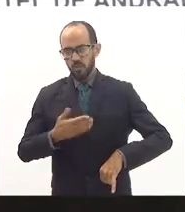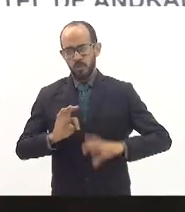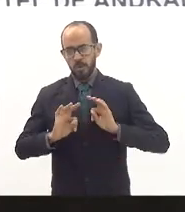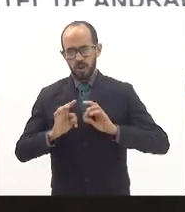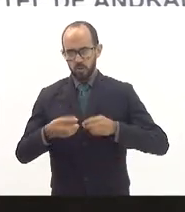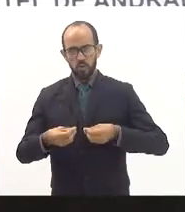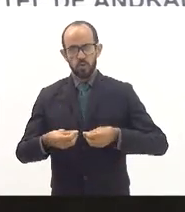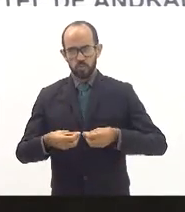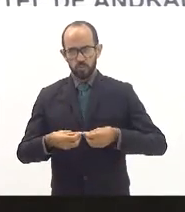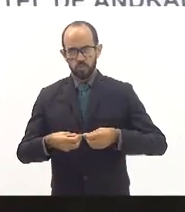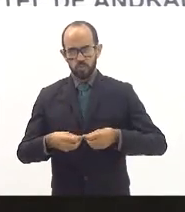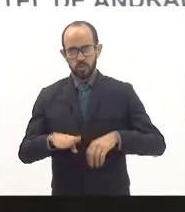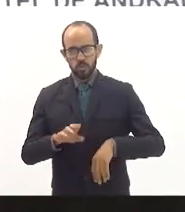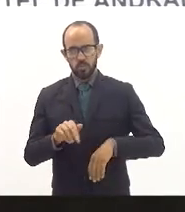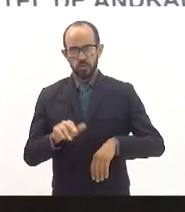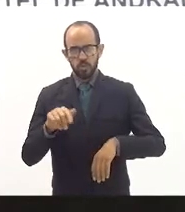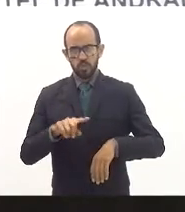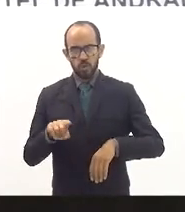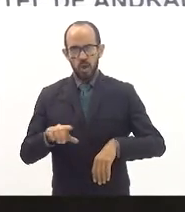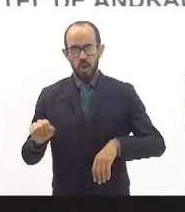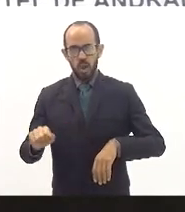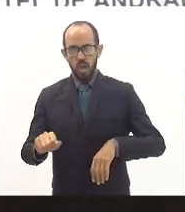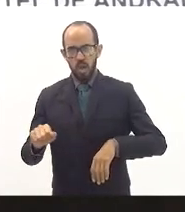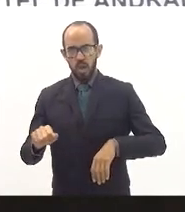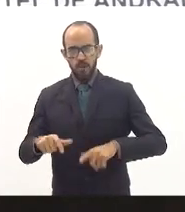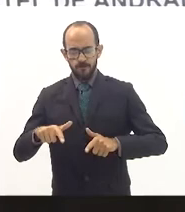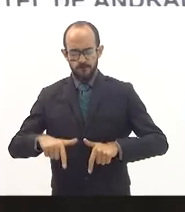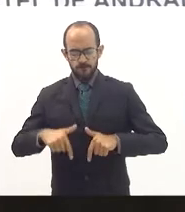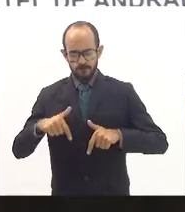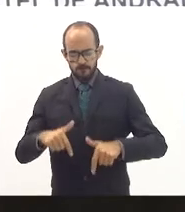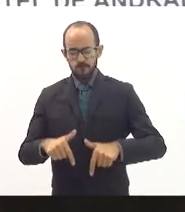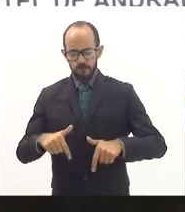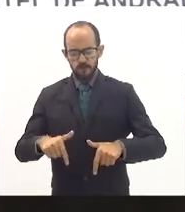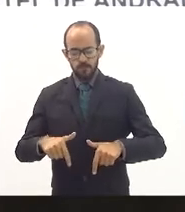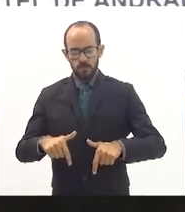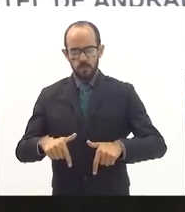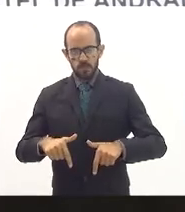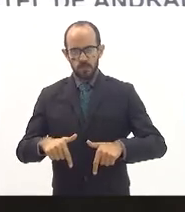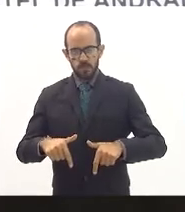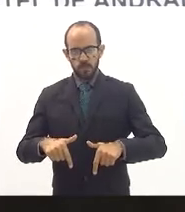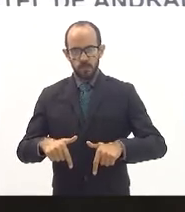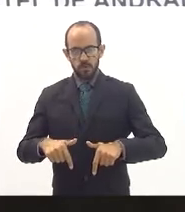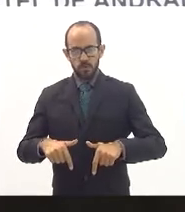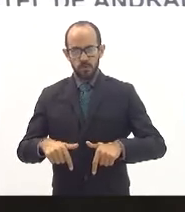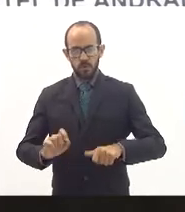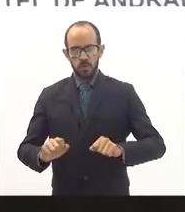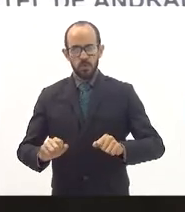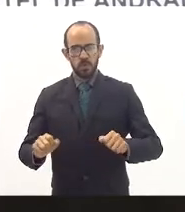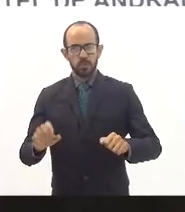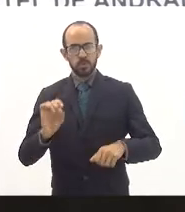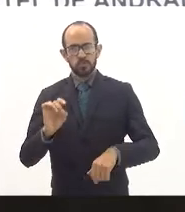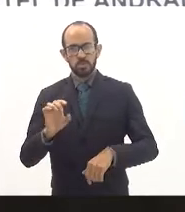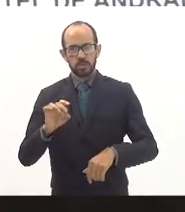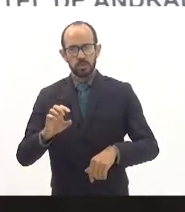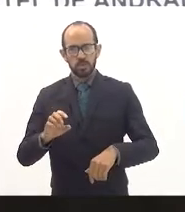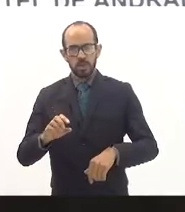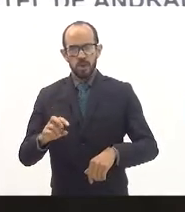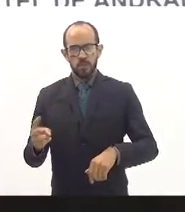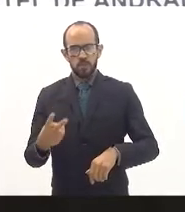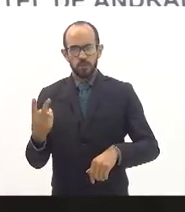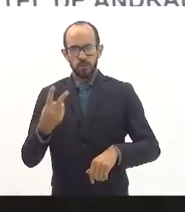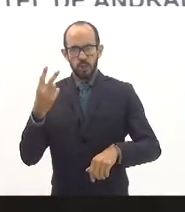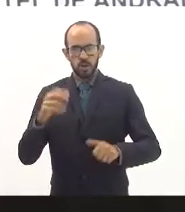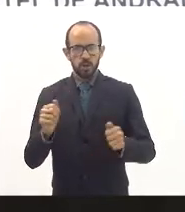todos. Brizola o enfrentou com raro estoicismo, ao lado dos filhos e de